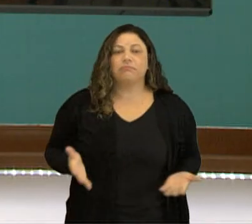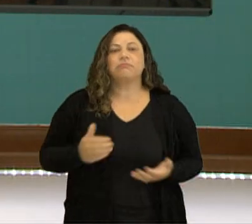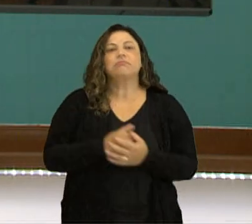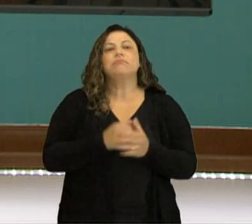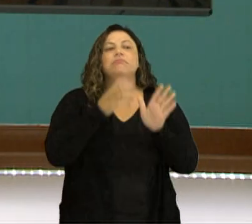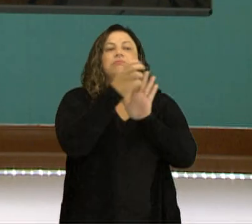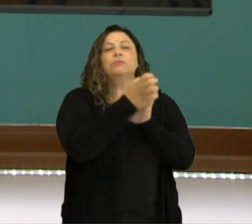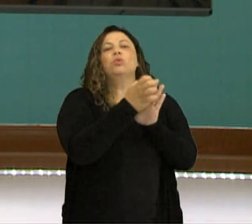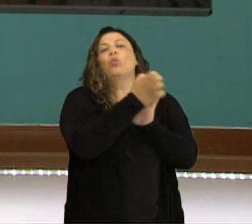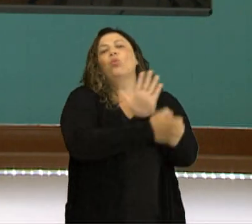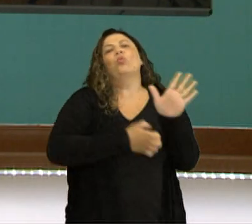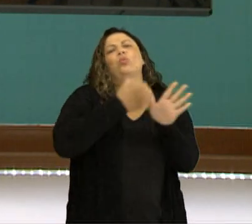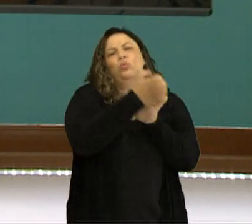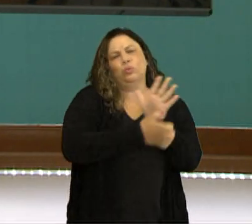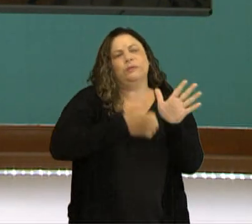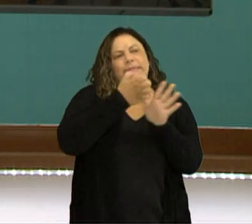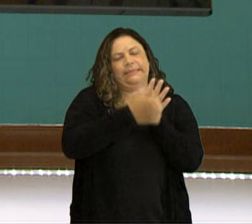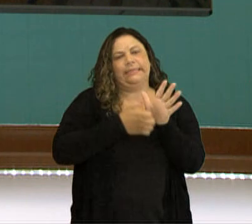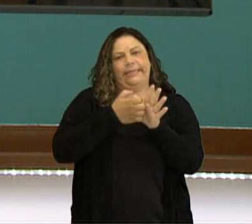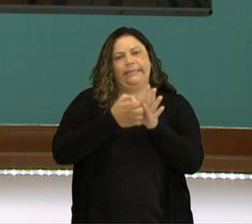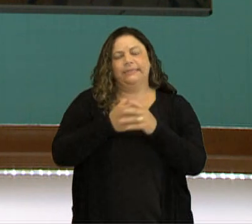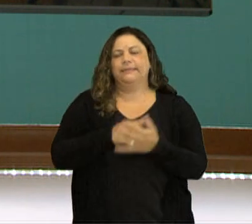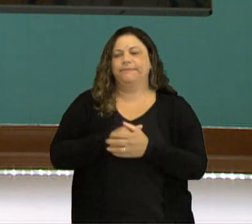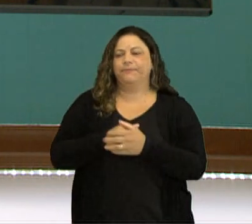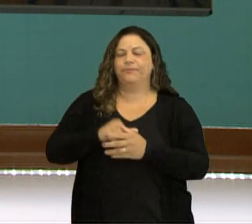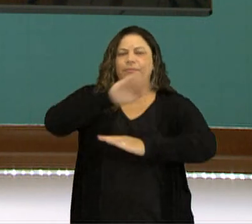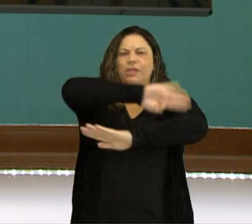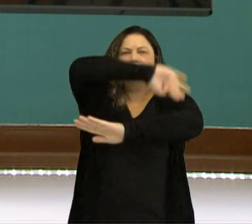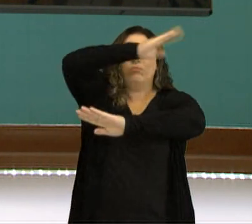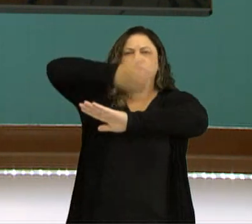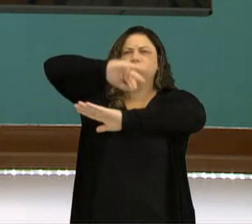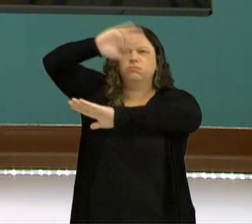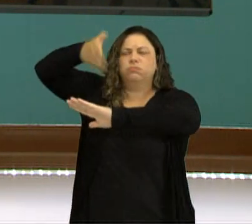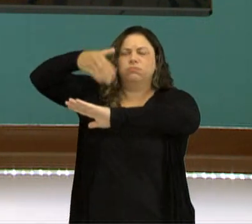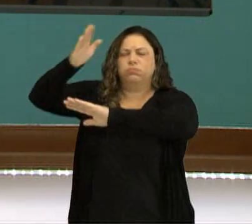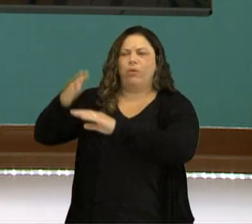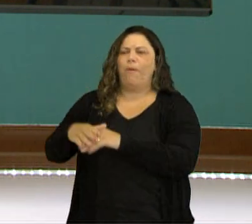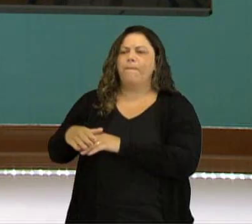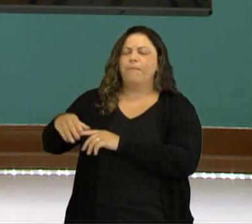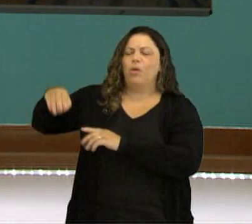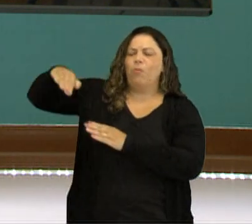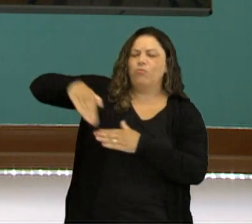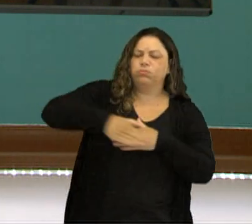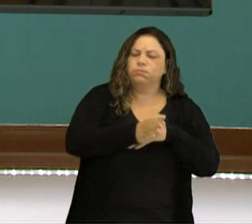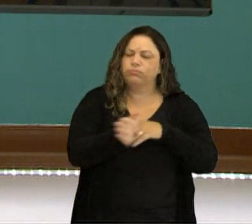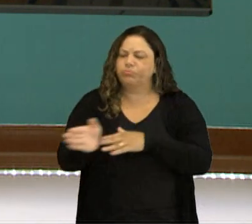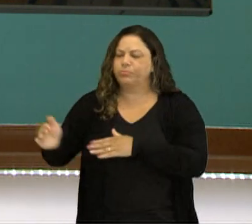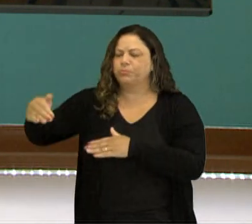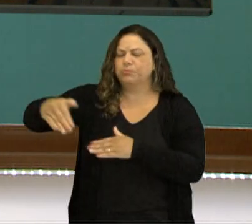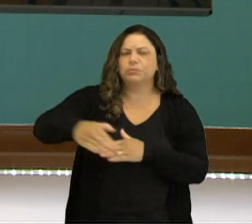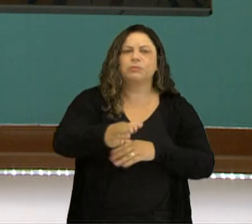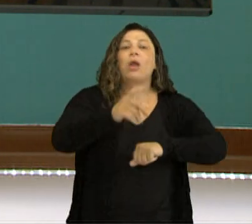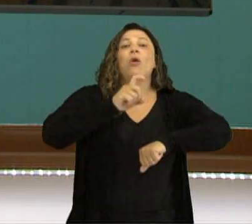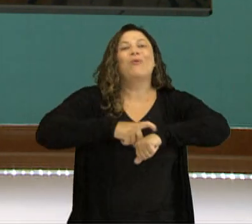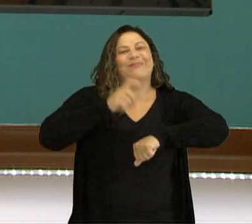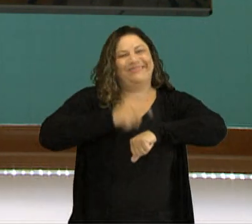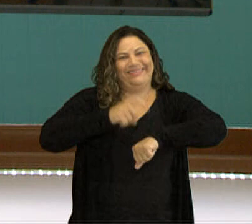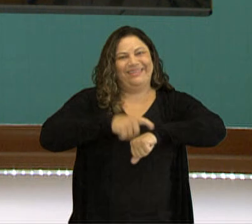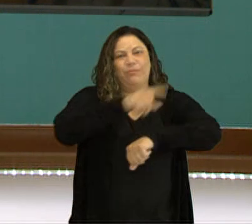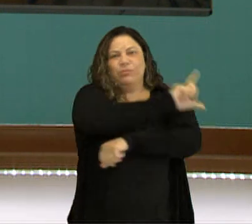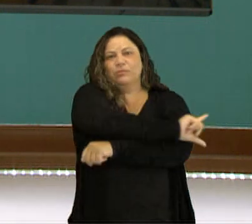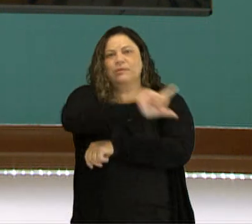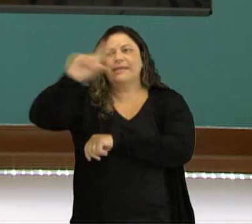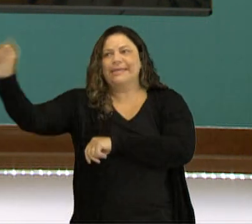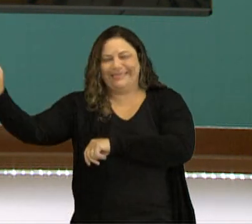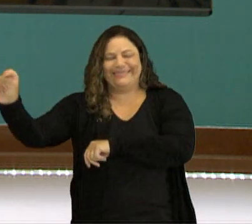trens que vão descer aqui a nossa serra, a Serra do Mar, né? Então o tamanho desse trem interfere no tempo de deslocamento, por